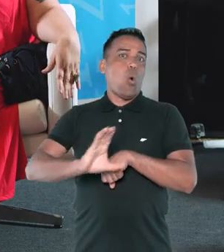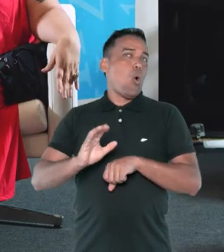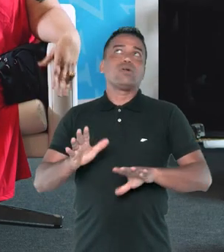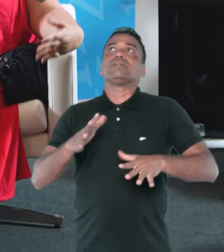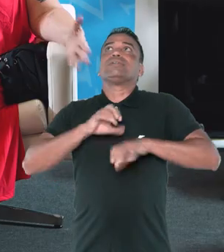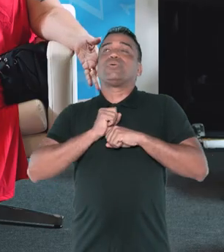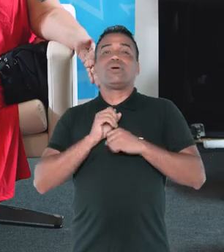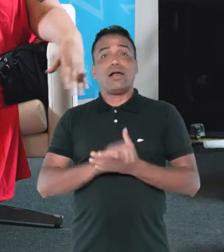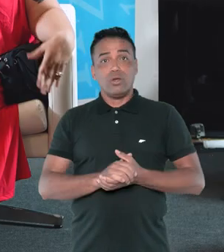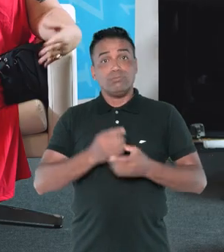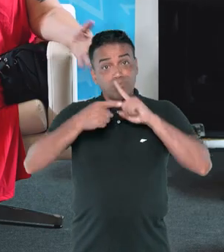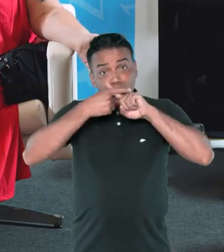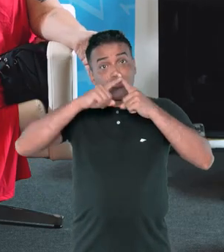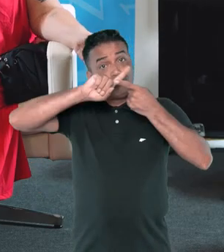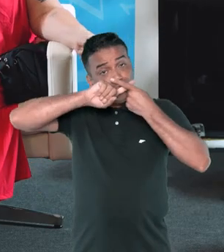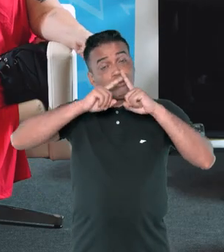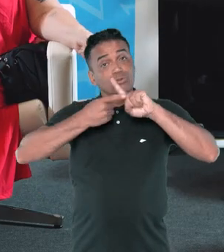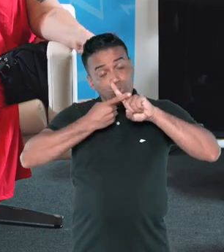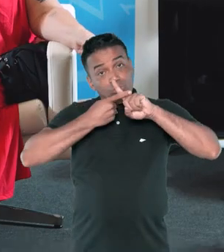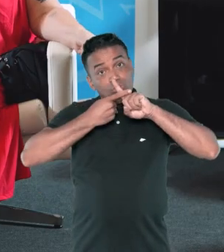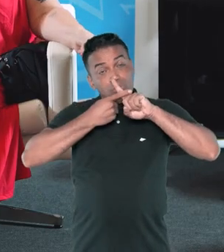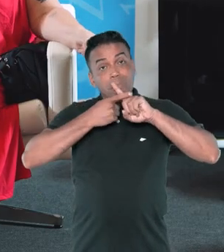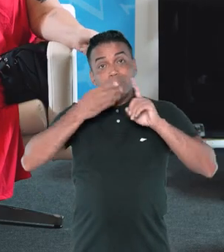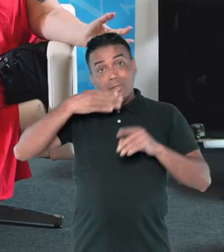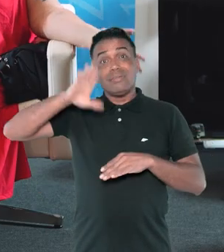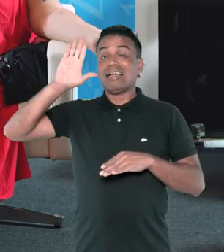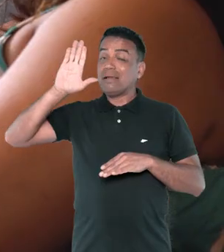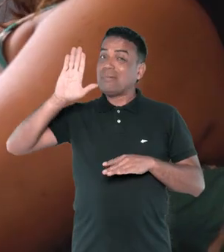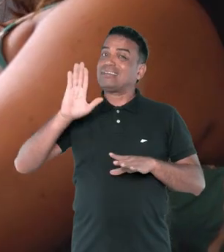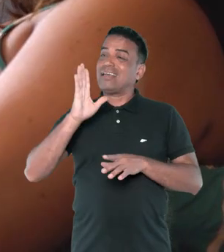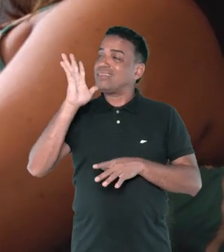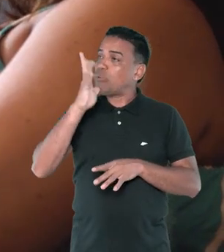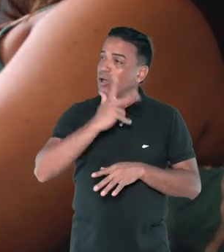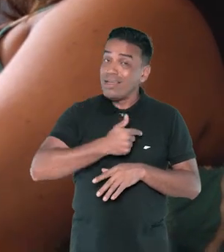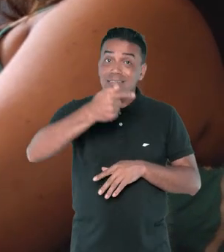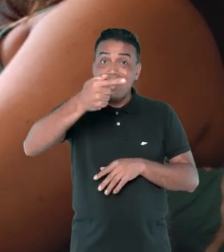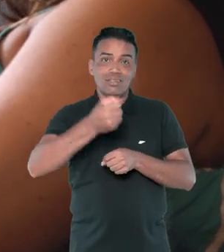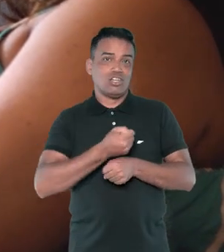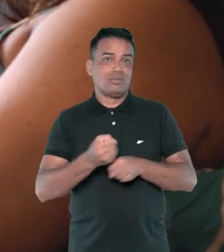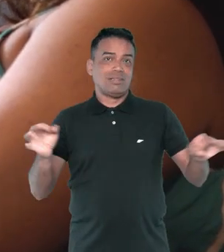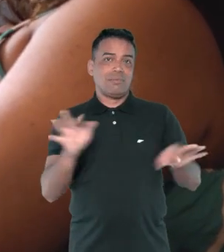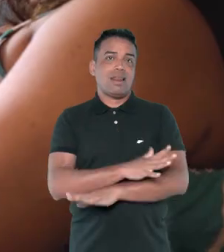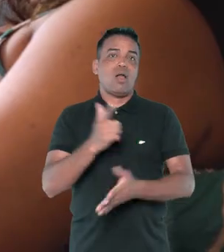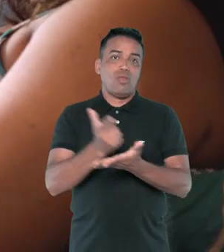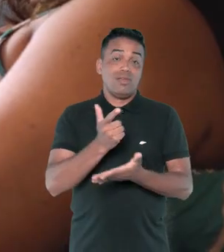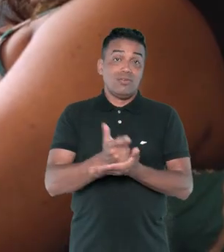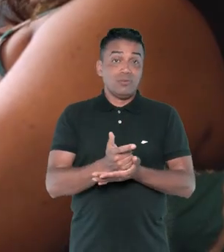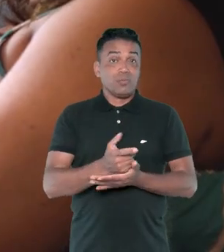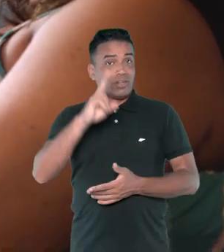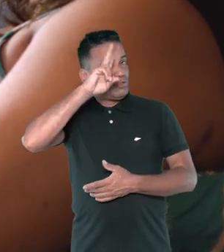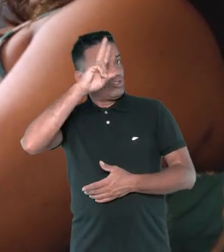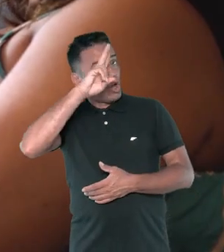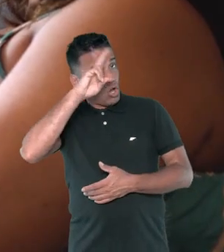aí eu prometi, mas realmente demorei 7 anos para terminar, porque era uma pressão grande. Eu sabia que a história que a realidade tinha ali